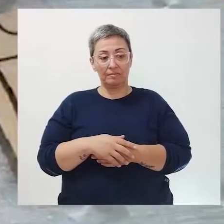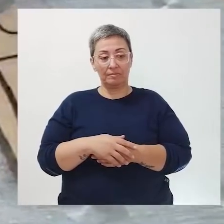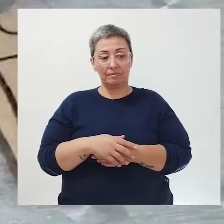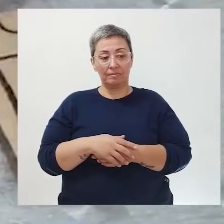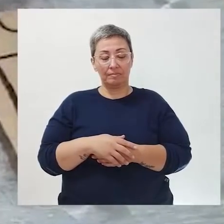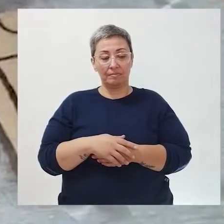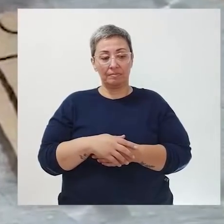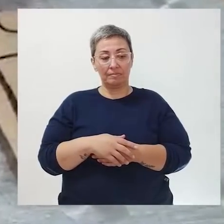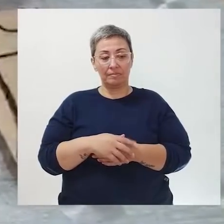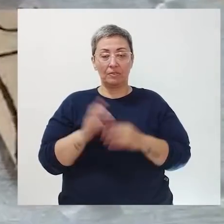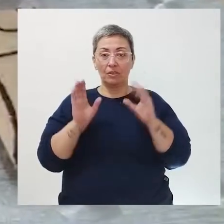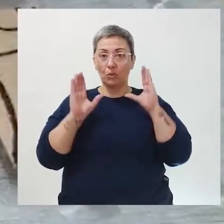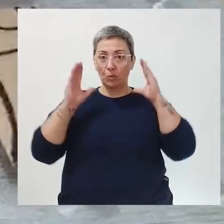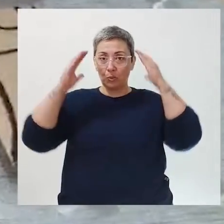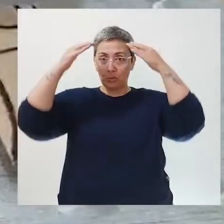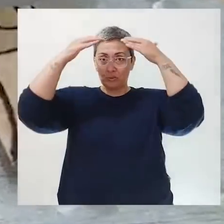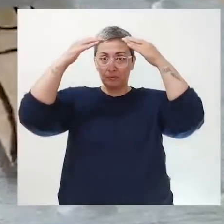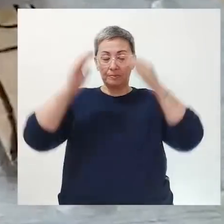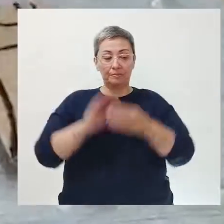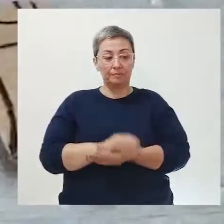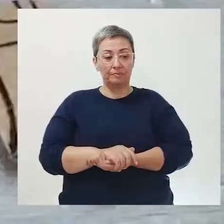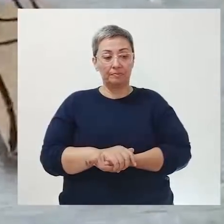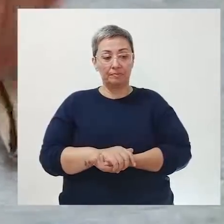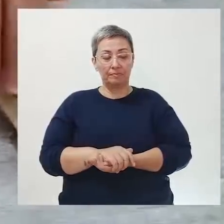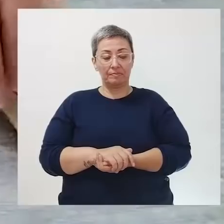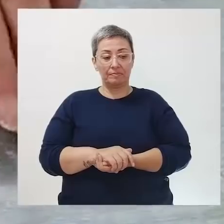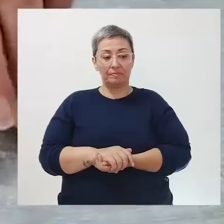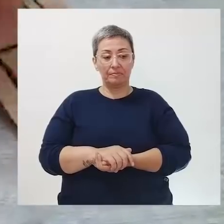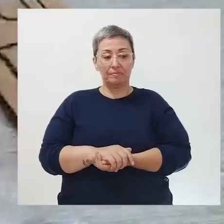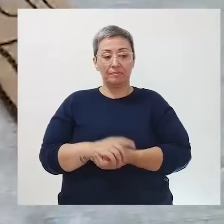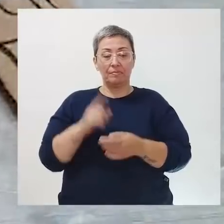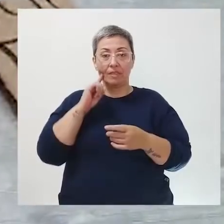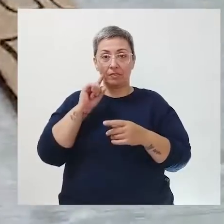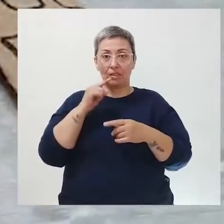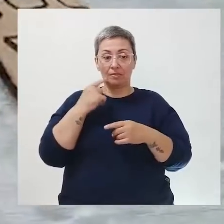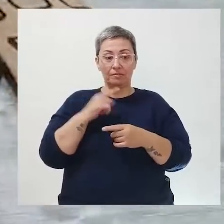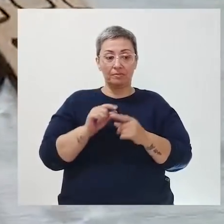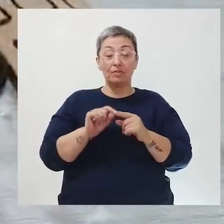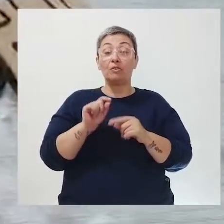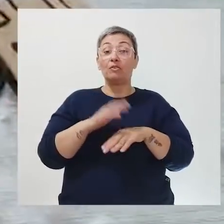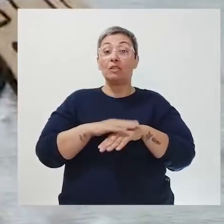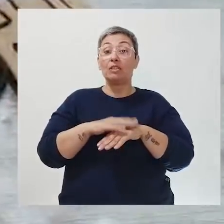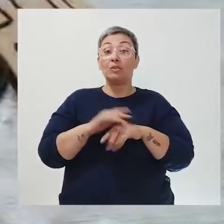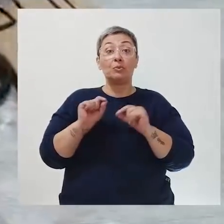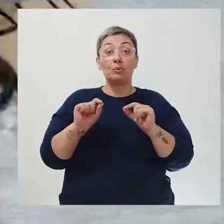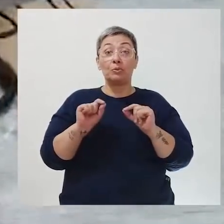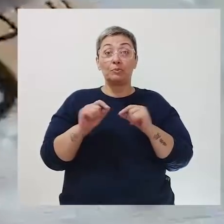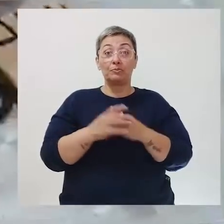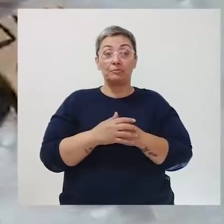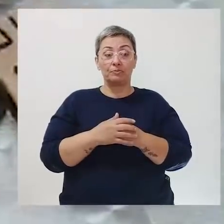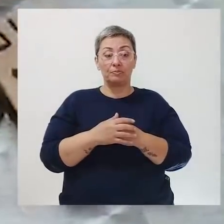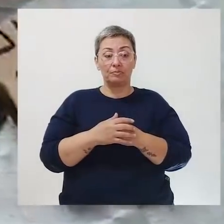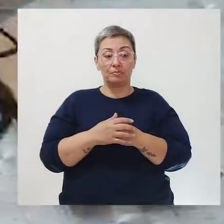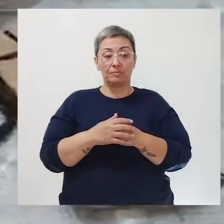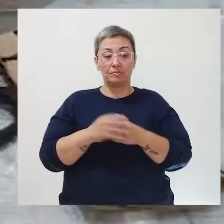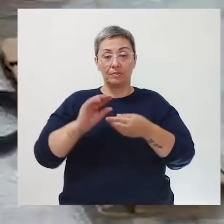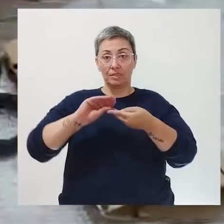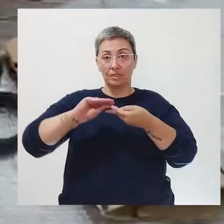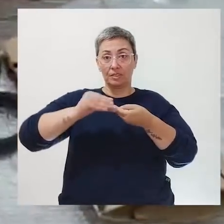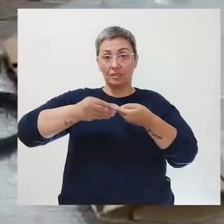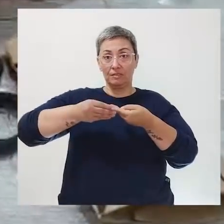aqui, ó, pra arredondar mais um pouquinho. Ó, arredondou? Aí o que vocês vão fazer?